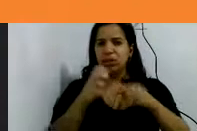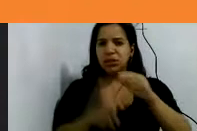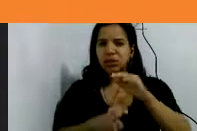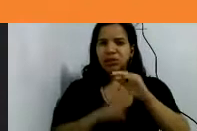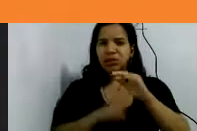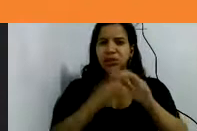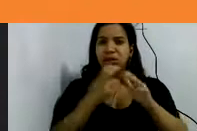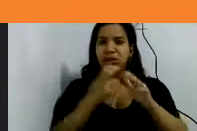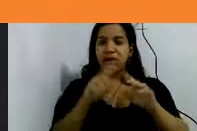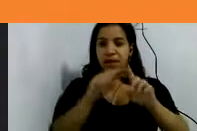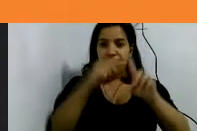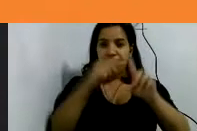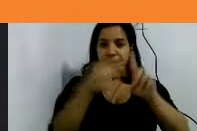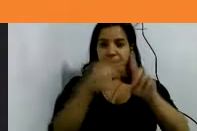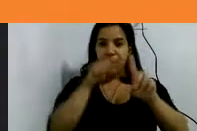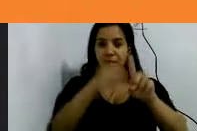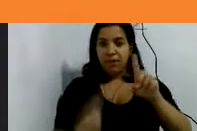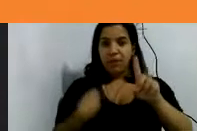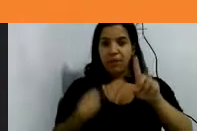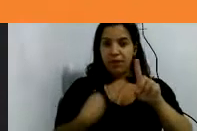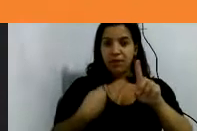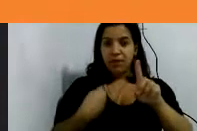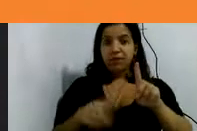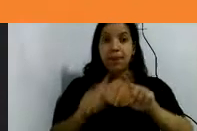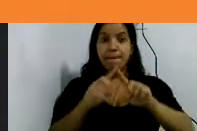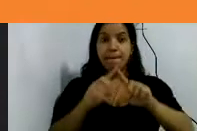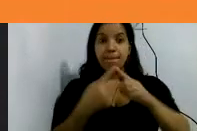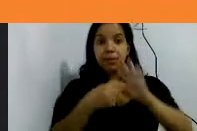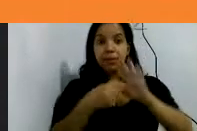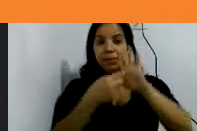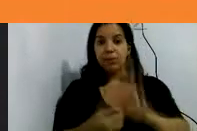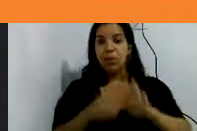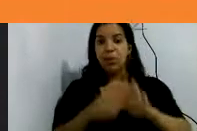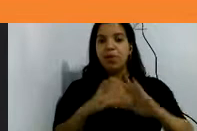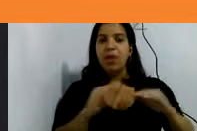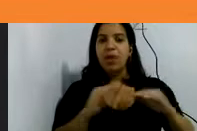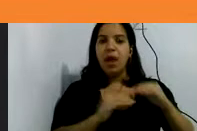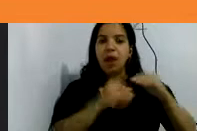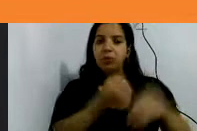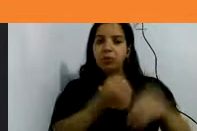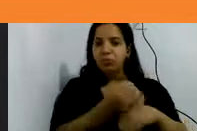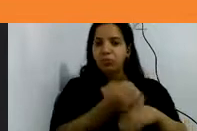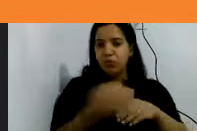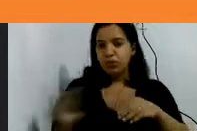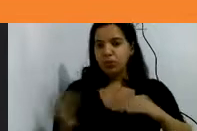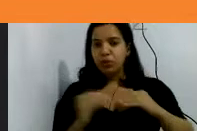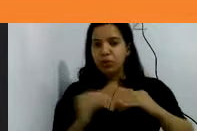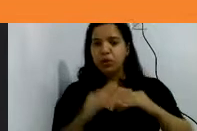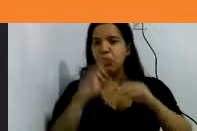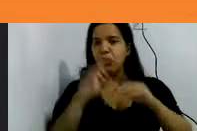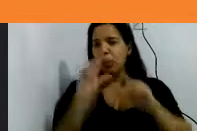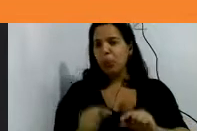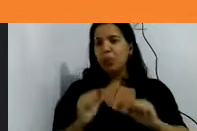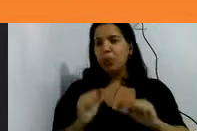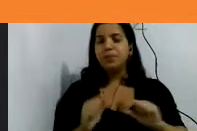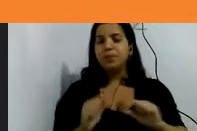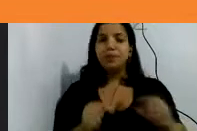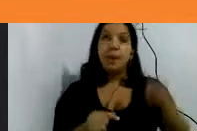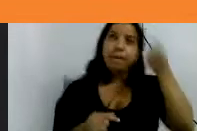vida intrauterina. Só que essa expressão é uma expressão baixa. Se a gente